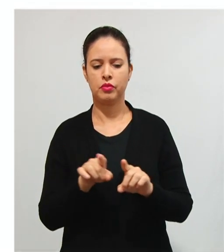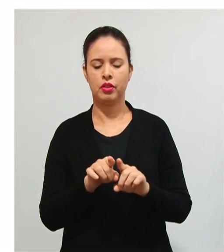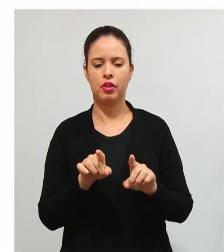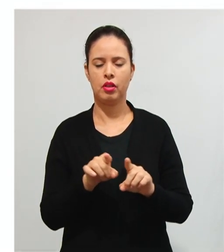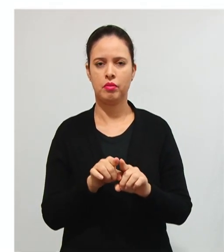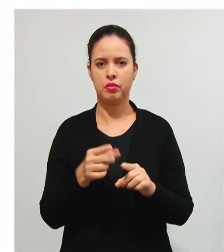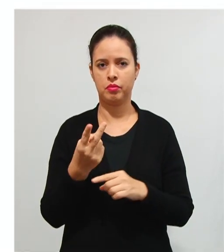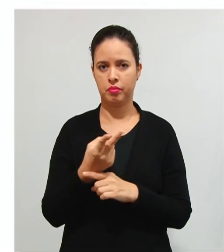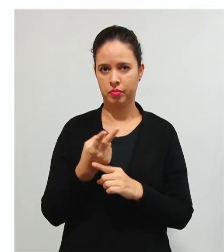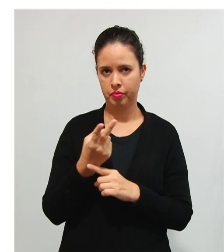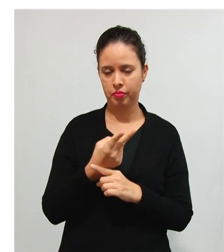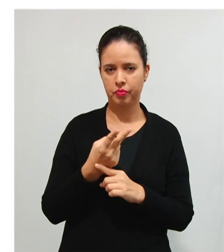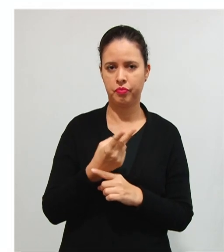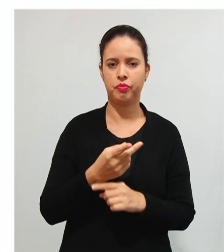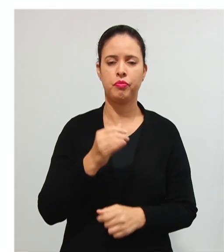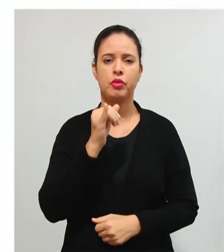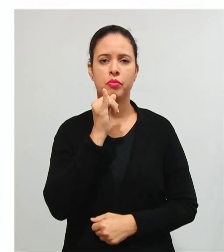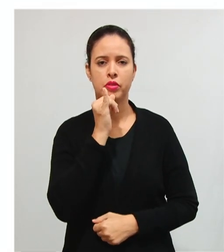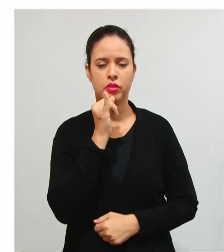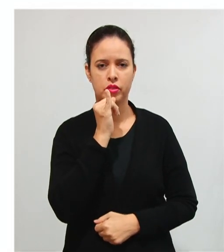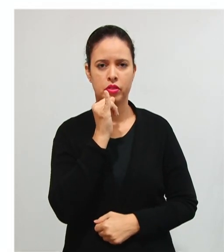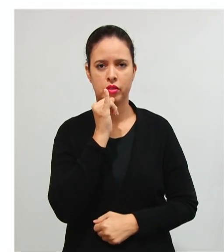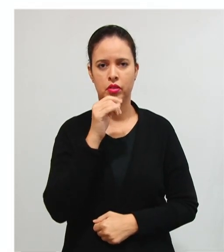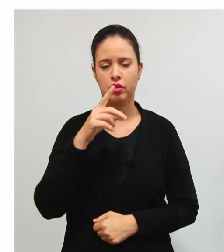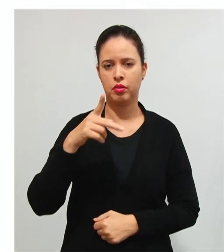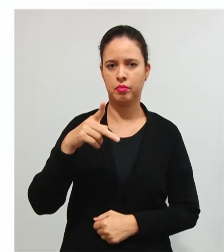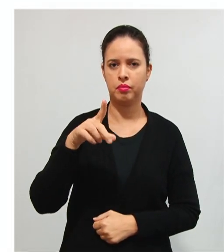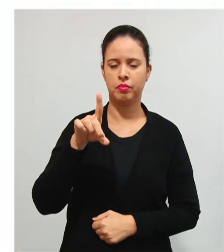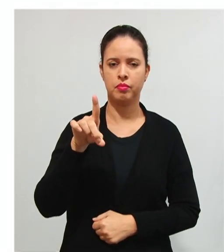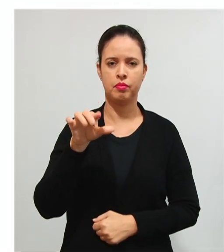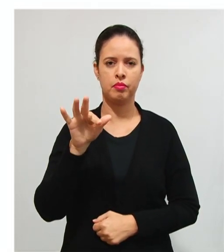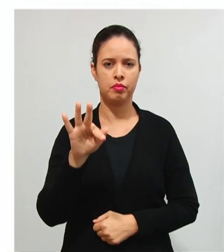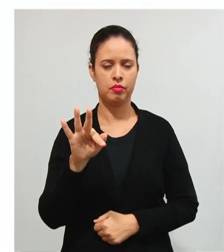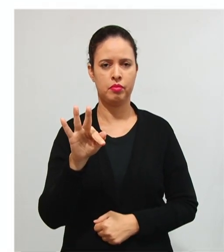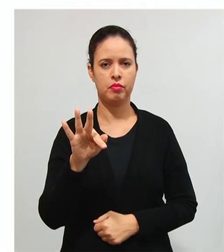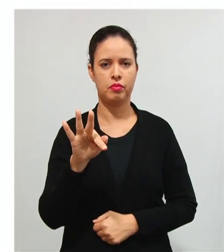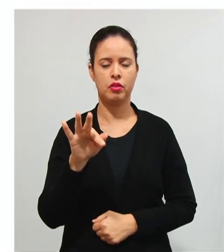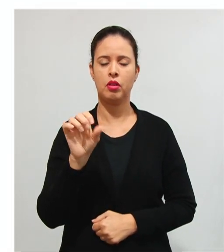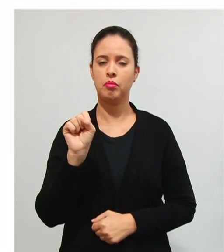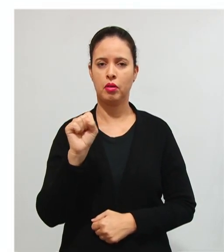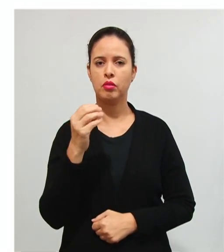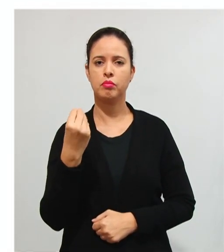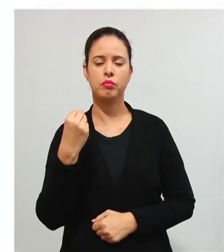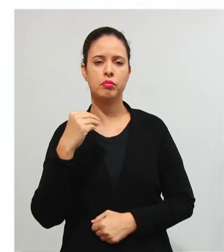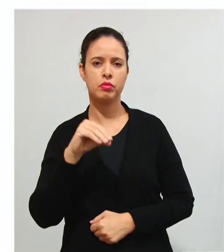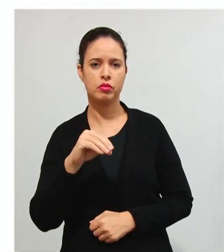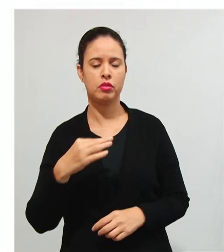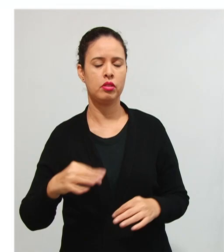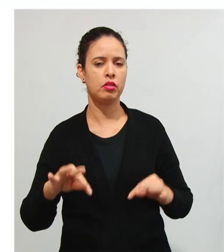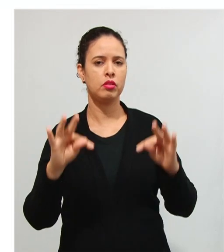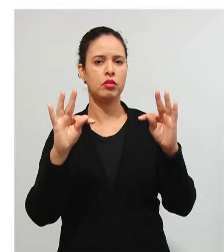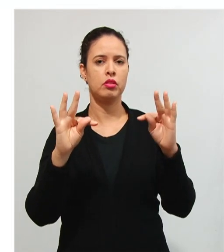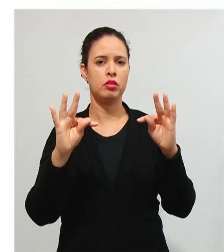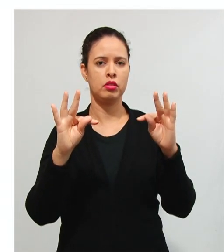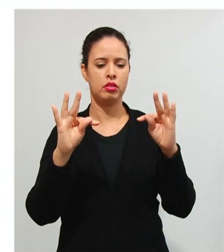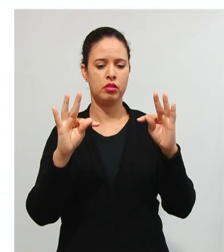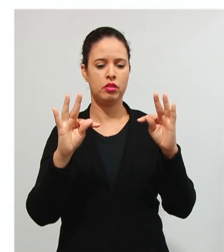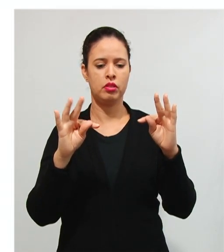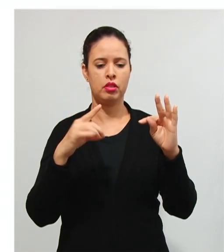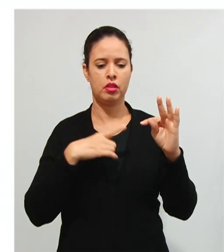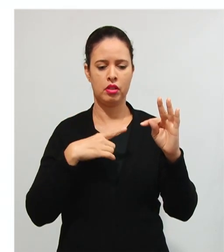está procurando, por exemplo, somente arquivos PDF, você pode digitar tecnologia, espaço, file